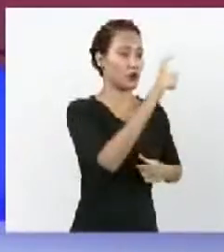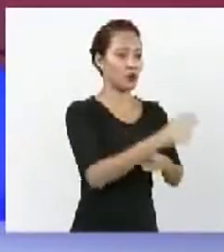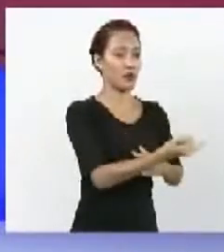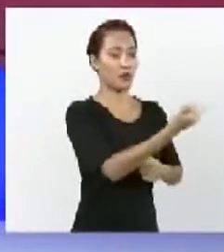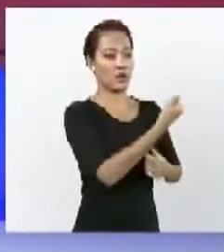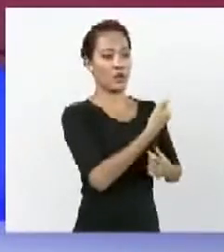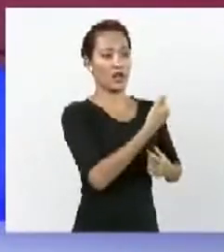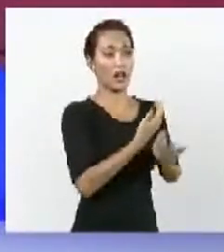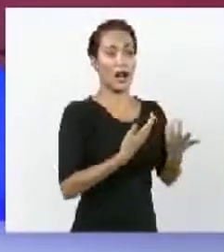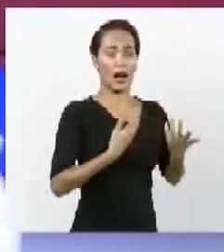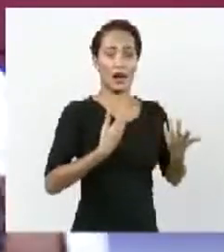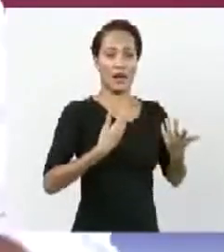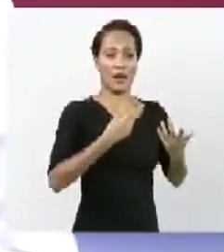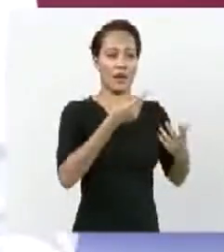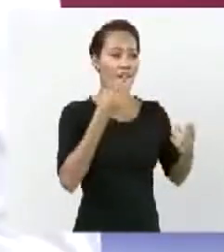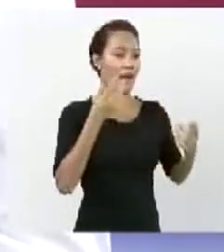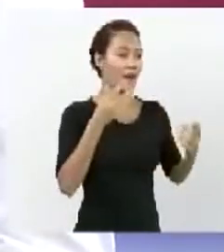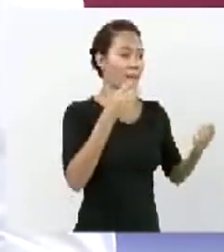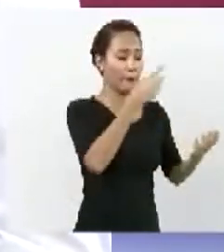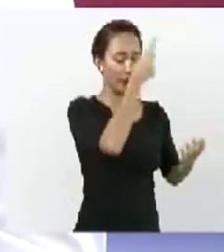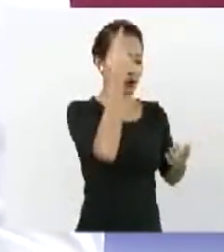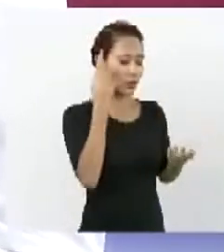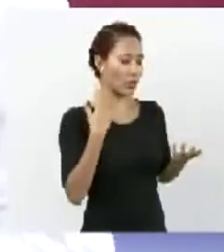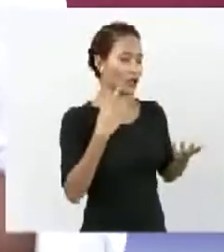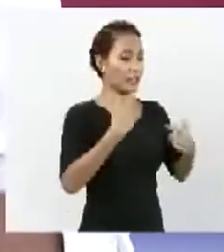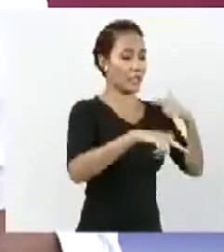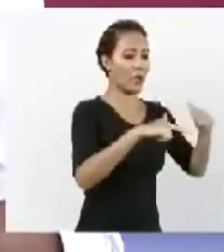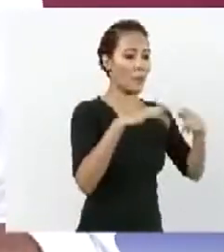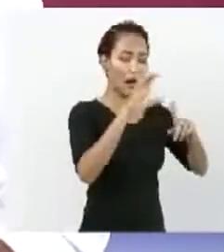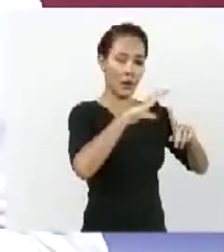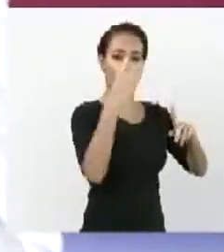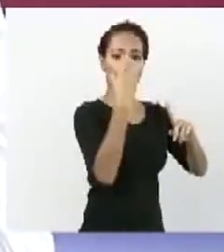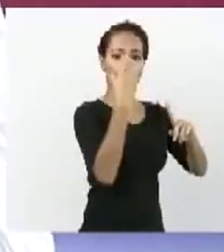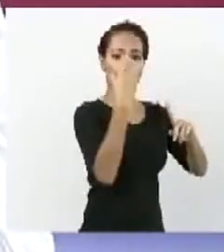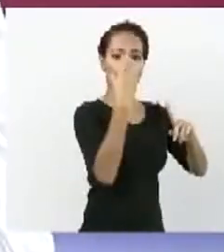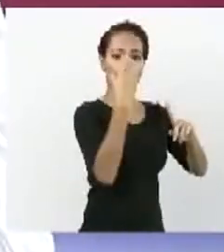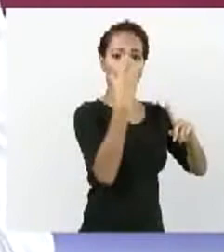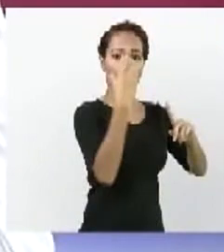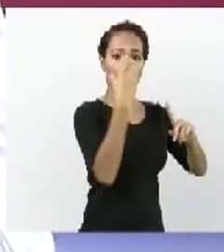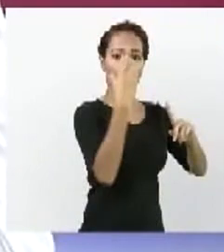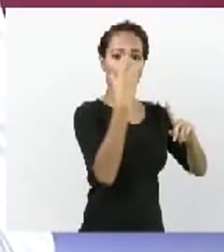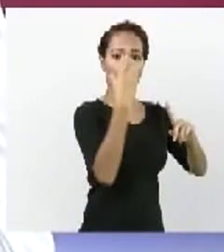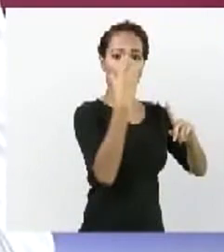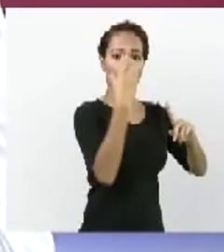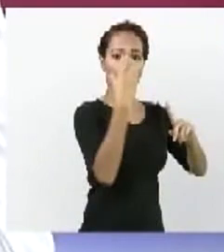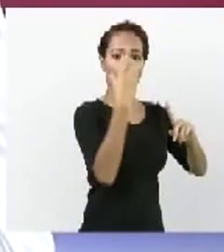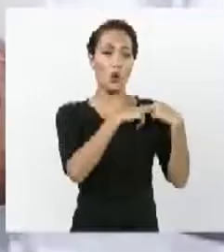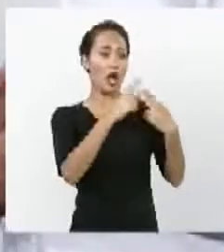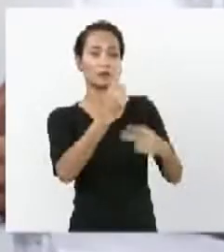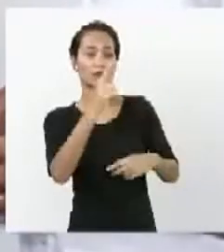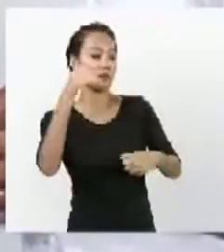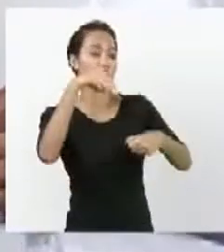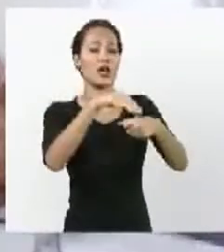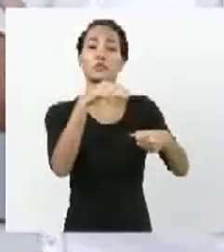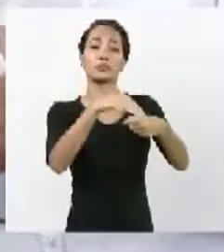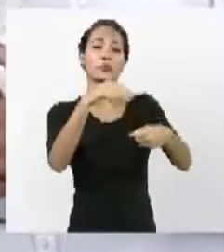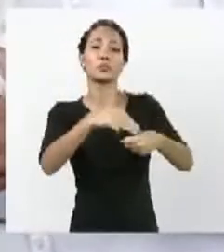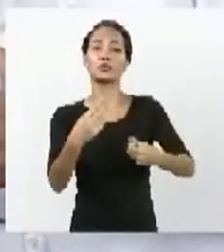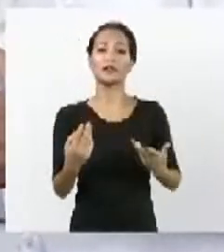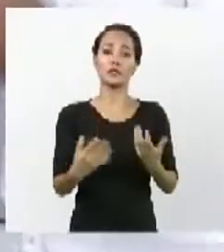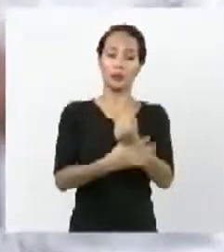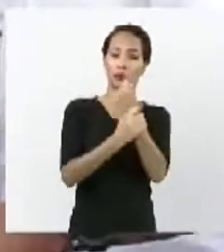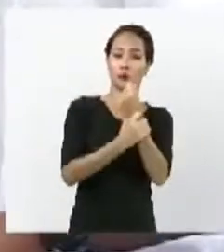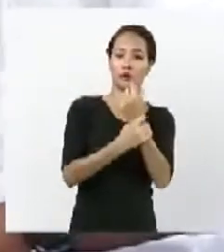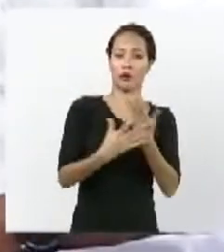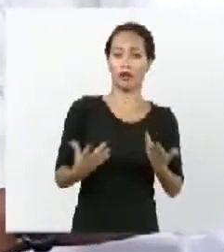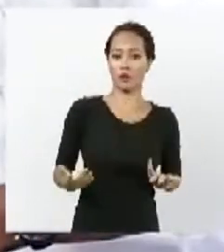agente comunitário. Vai matar os agentes comunitários. Outro diz que não é responsabilidade do município fazer segurança pública, o que é um